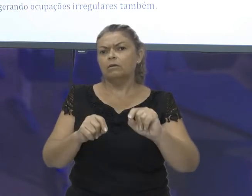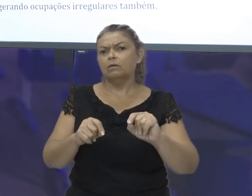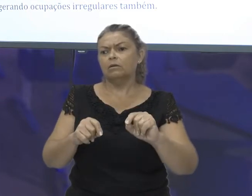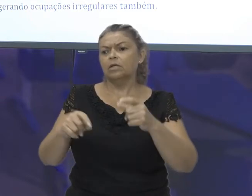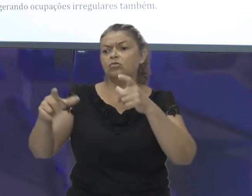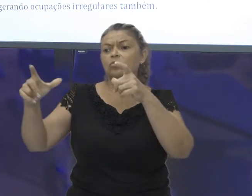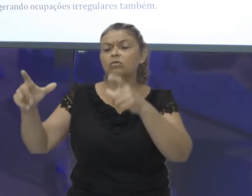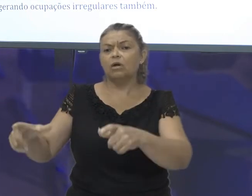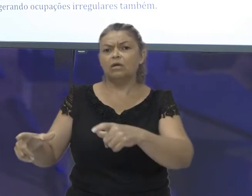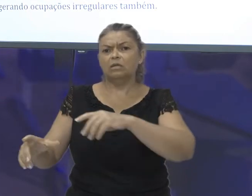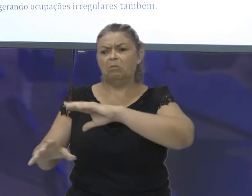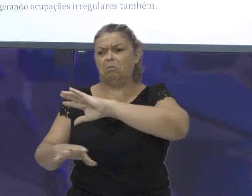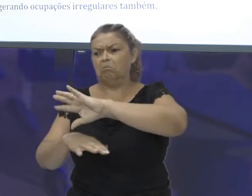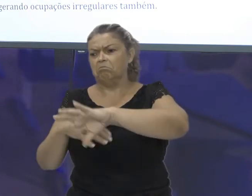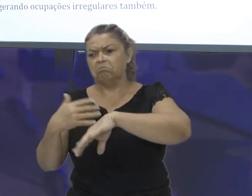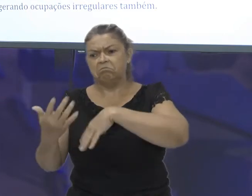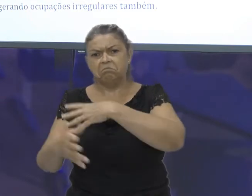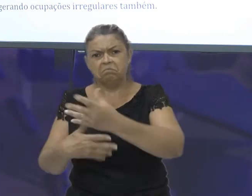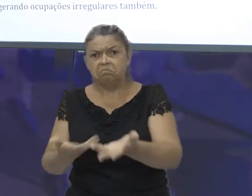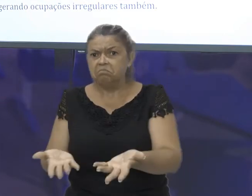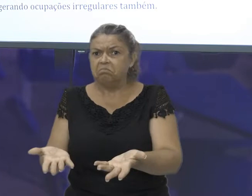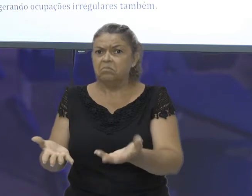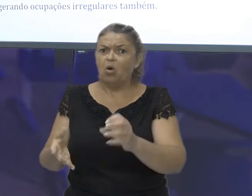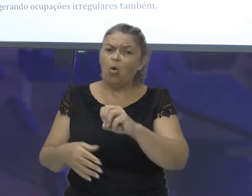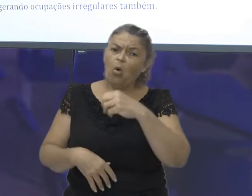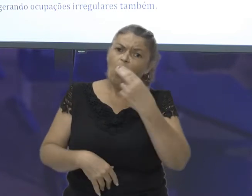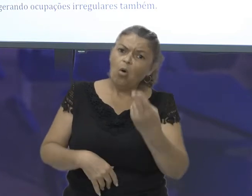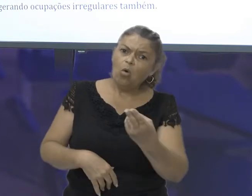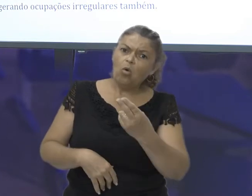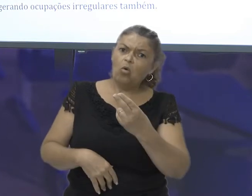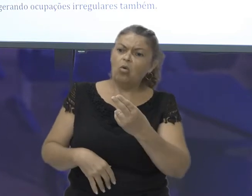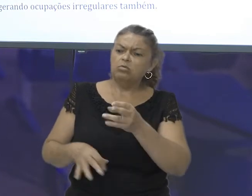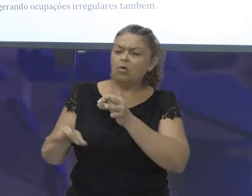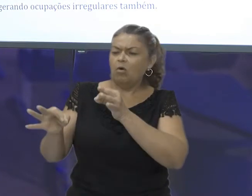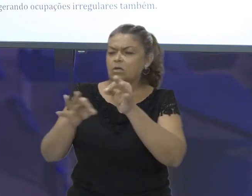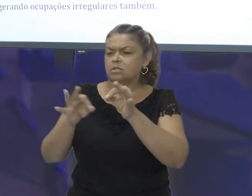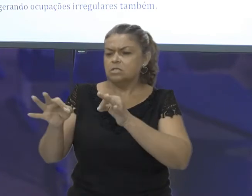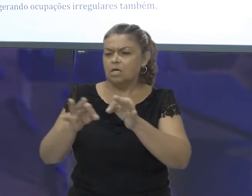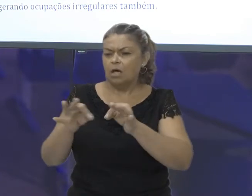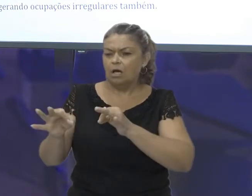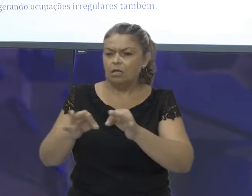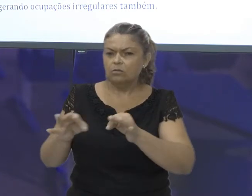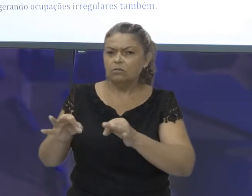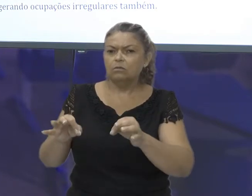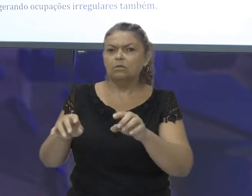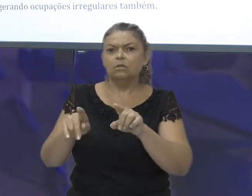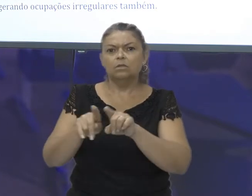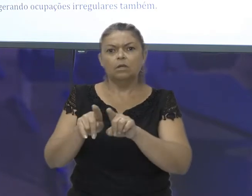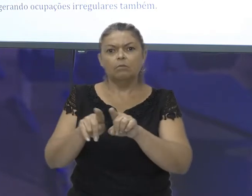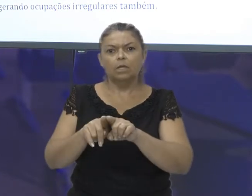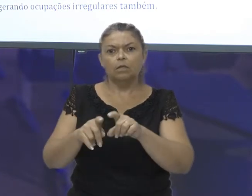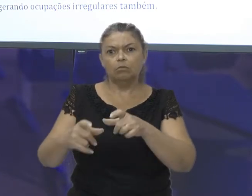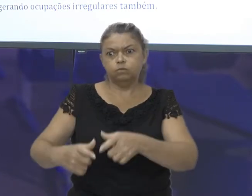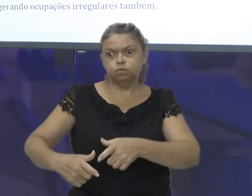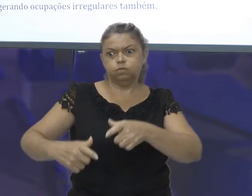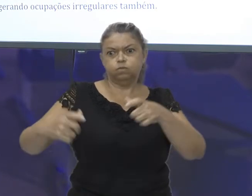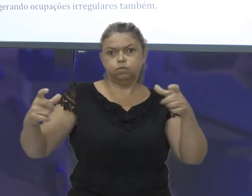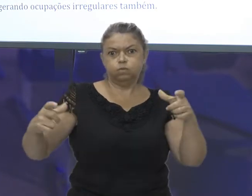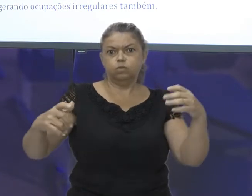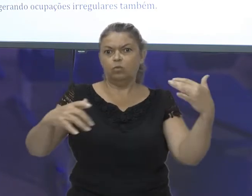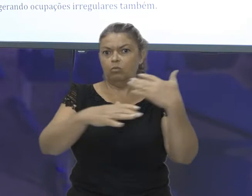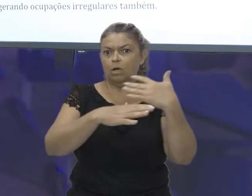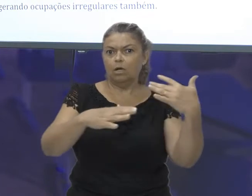a conservação do meio ambiente, tá certo? É o avanço urbano ou o avanço